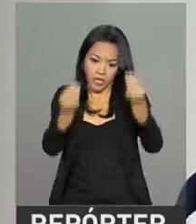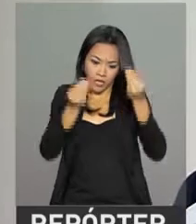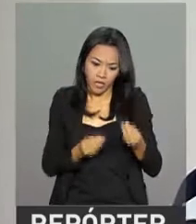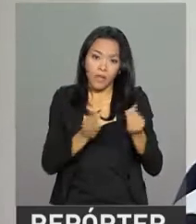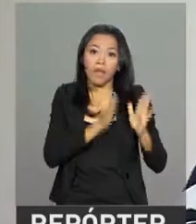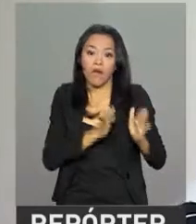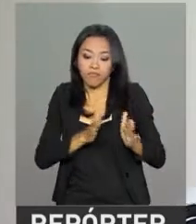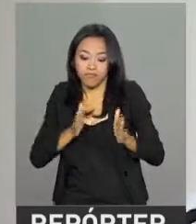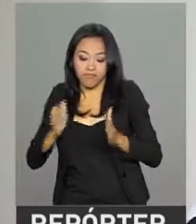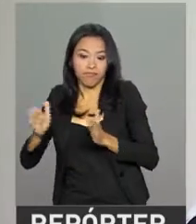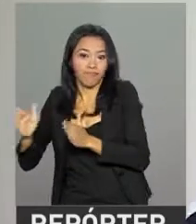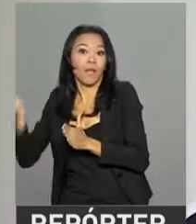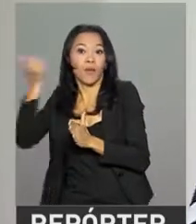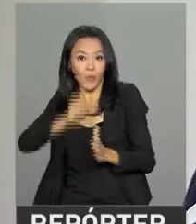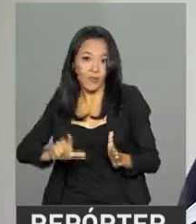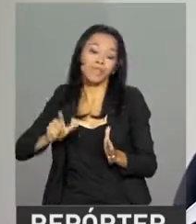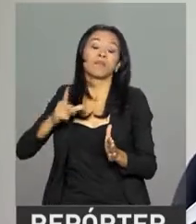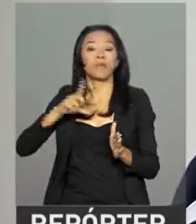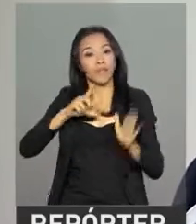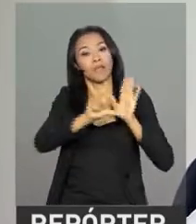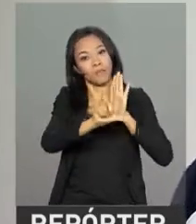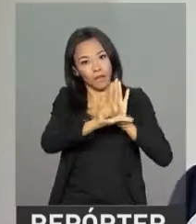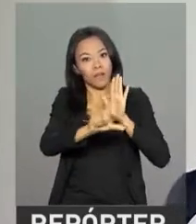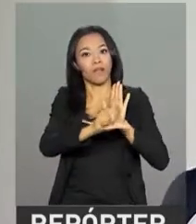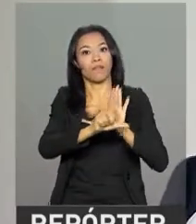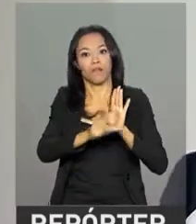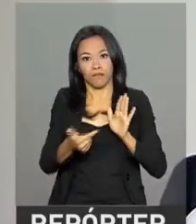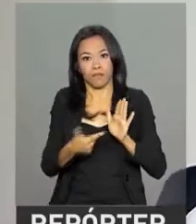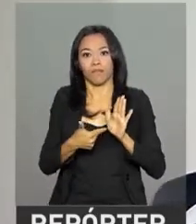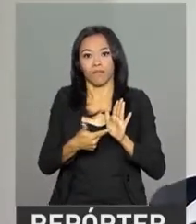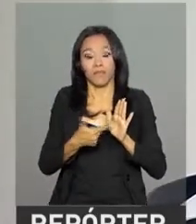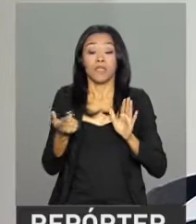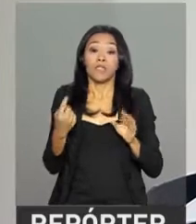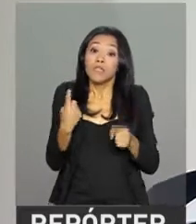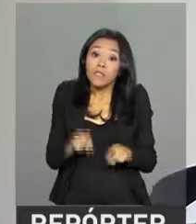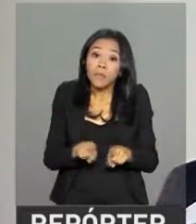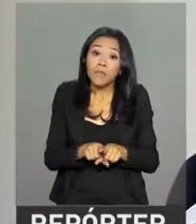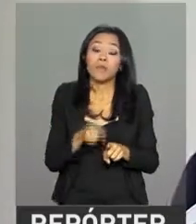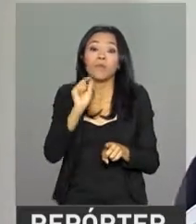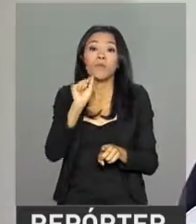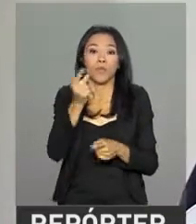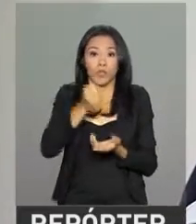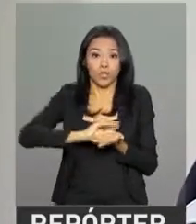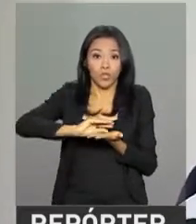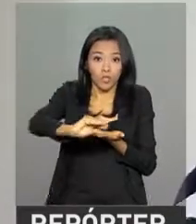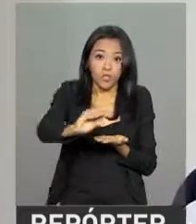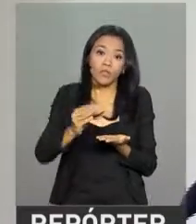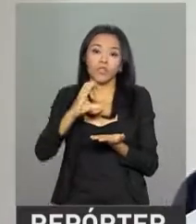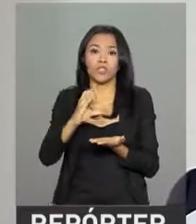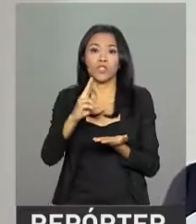as licitações. Para tudo isso, há uma legislação que regula. E, da mesma forma, no que diz respeito aos investimentos de custeio